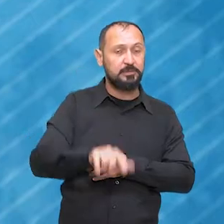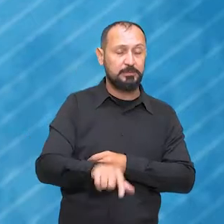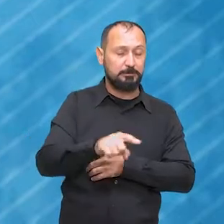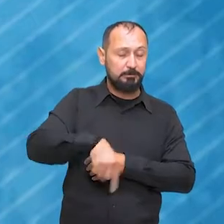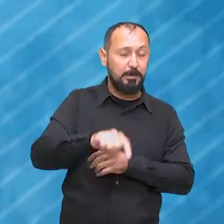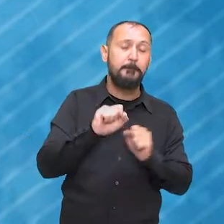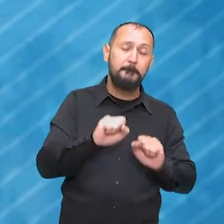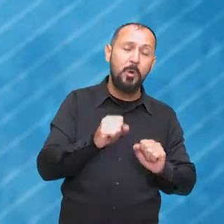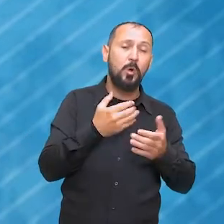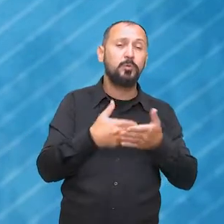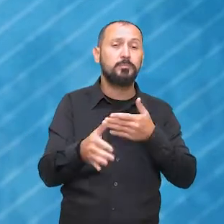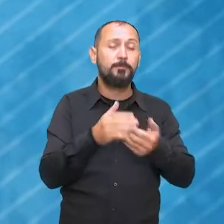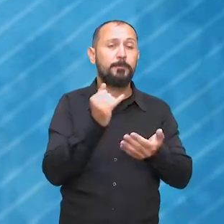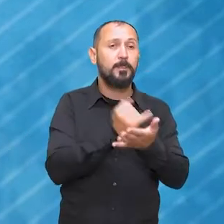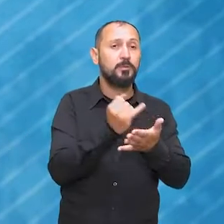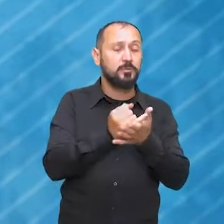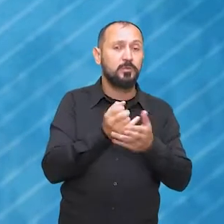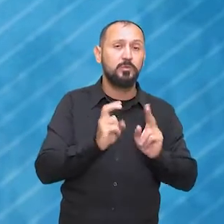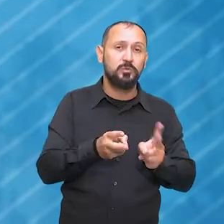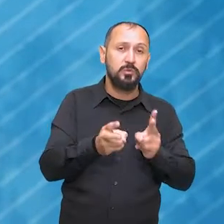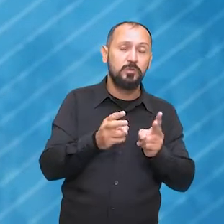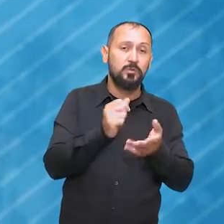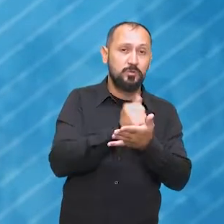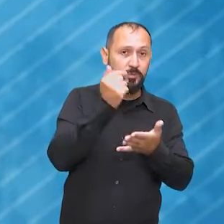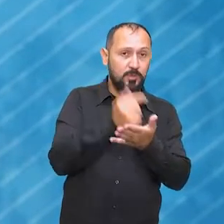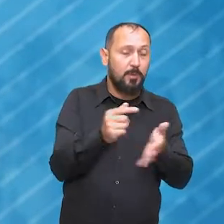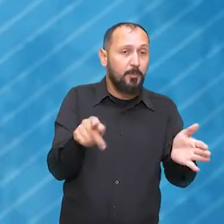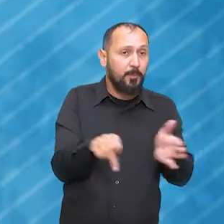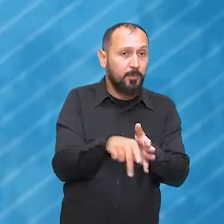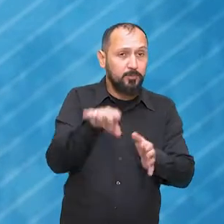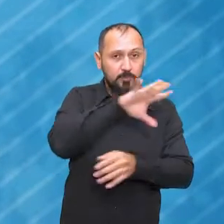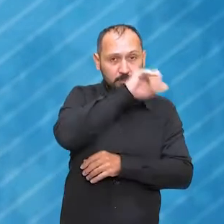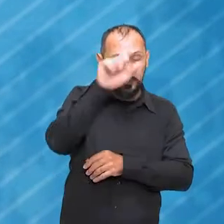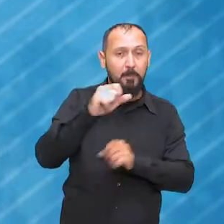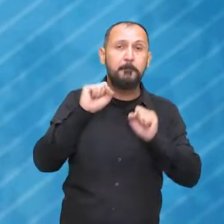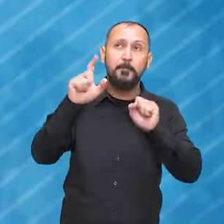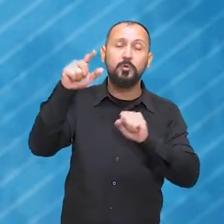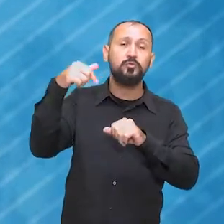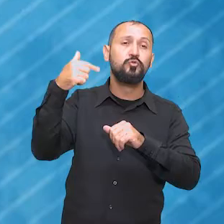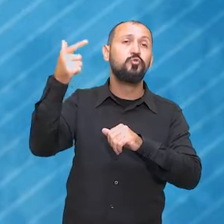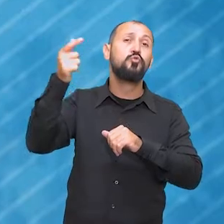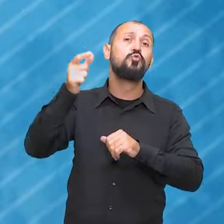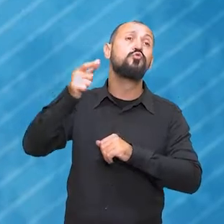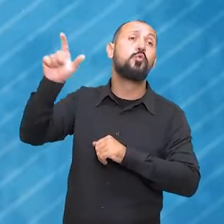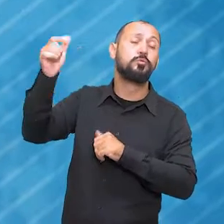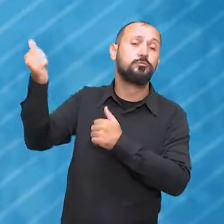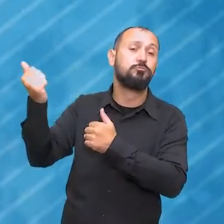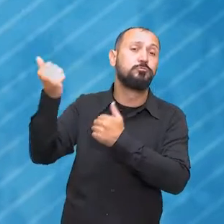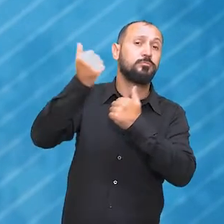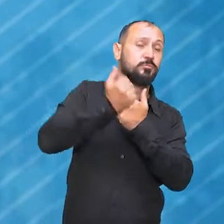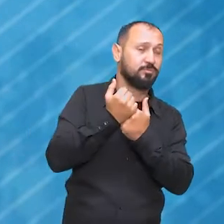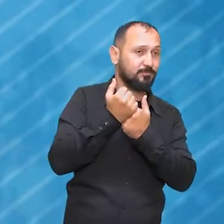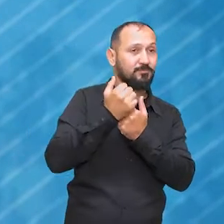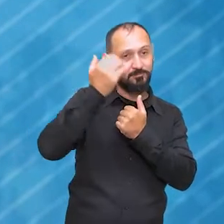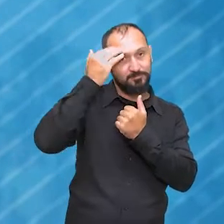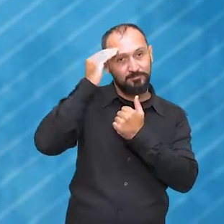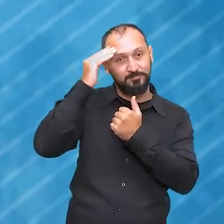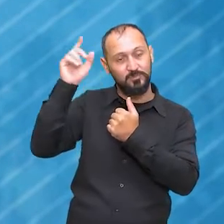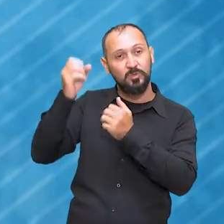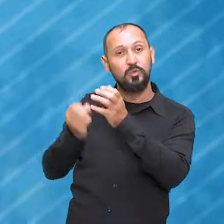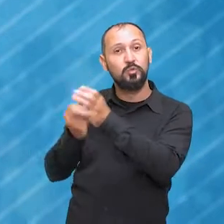sul-mato-grossense, né, que é o nosso caso, seja como inscrição definitiva, originária daqui de Mato Grosso do Sul, ou mesmo suplementar. Ou seja, ele